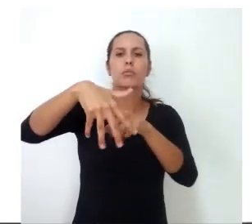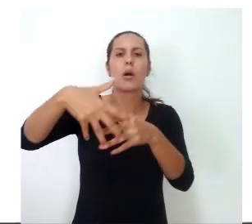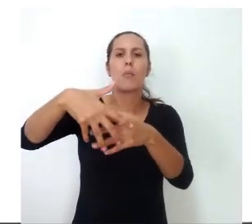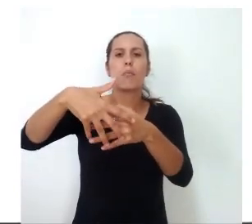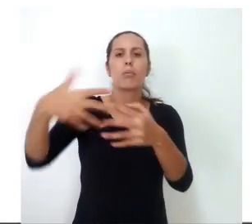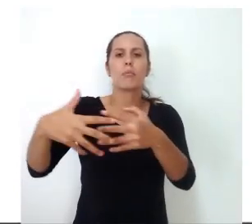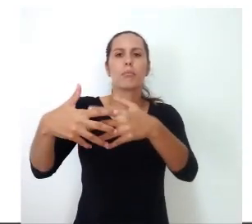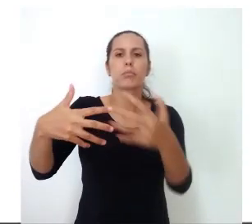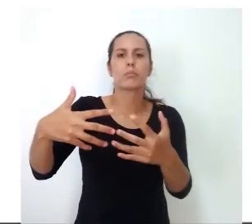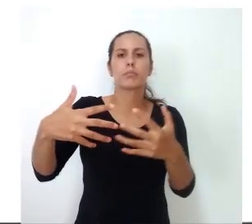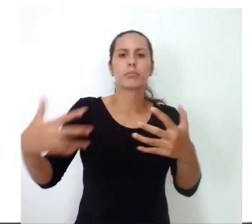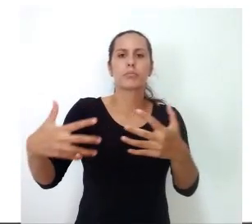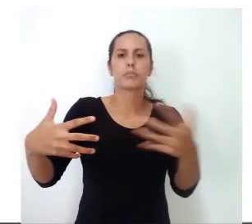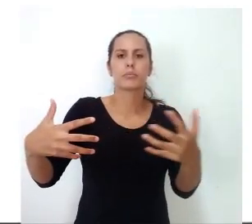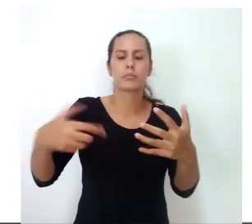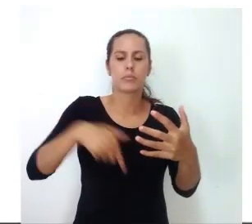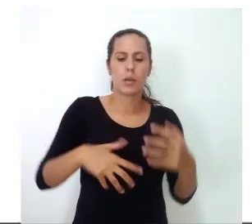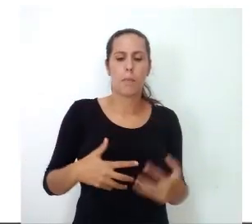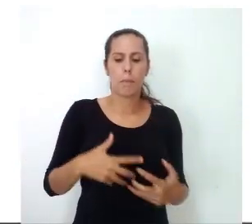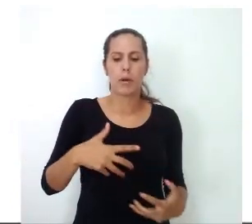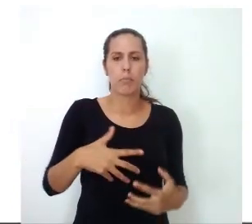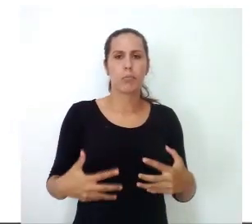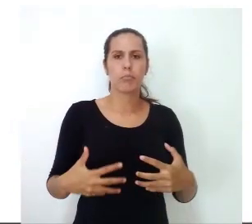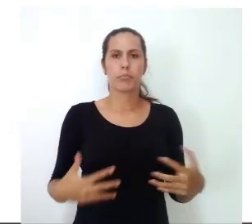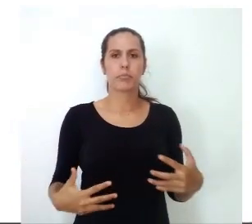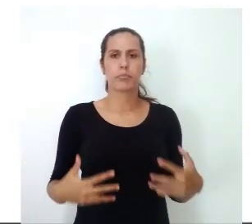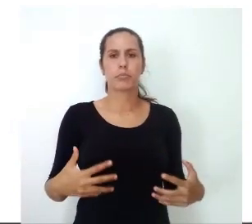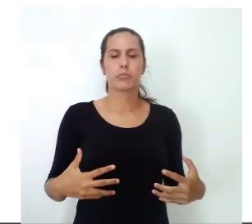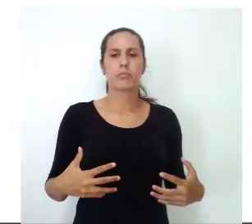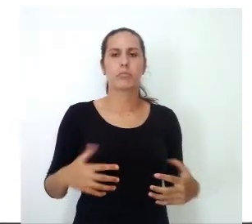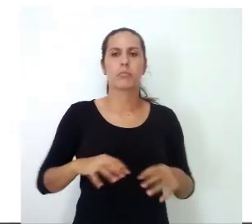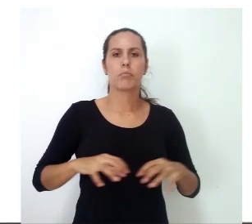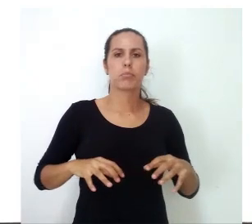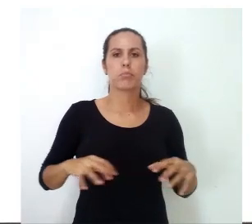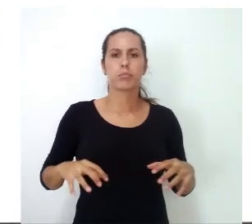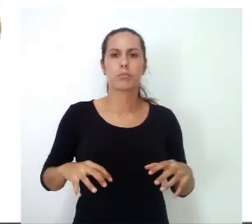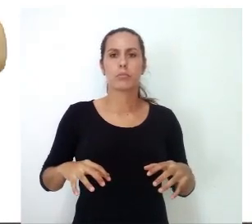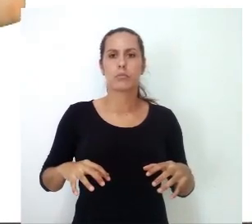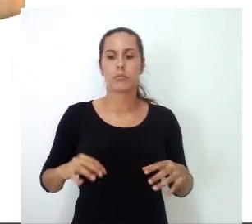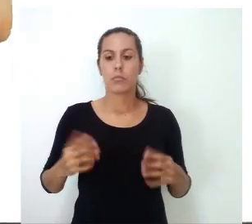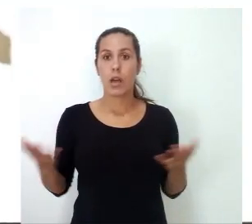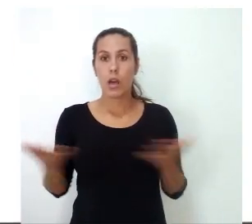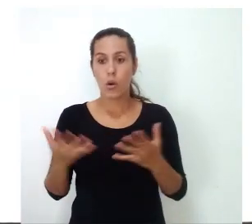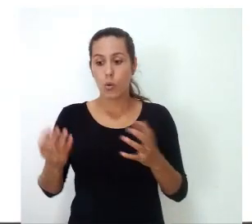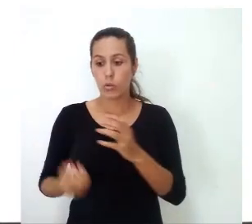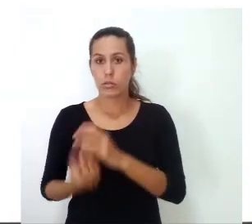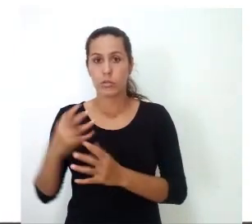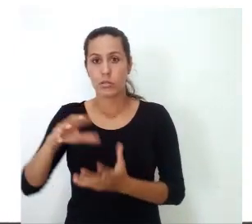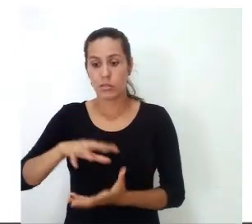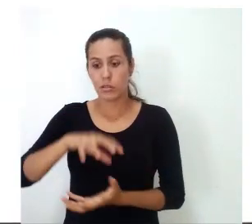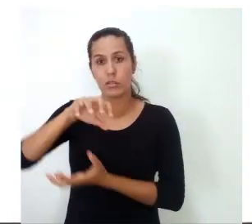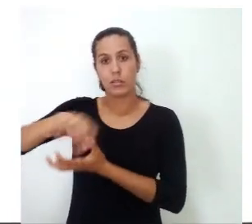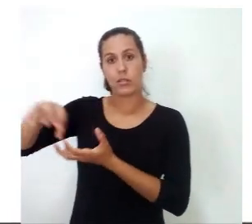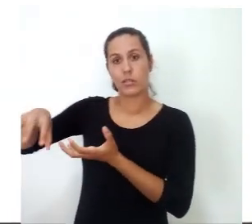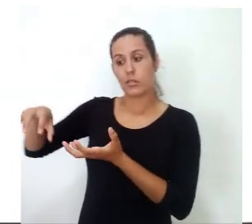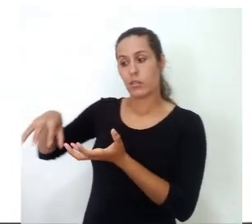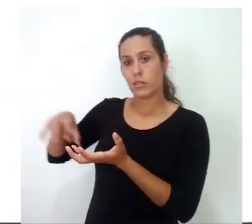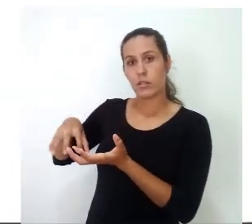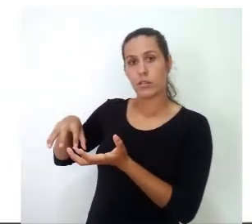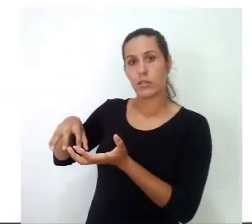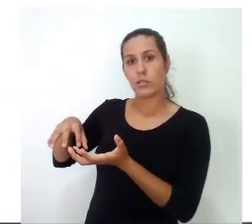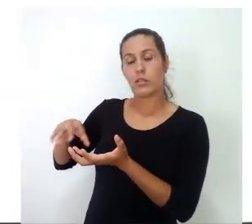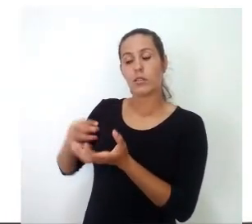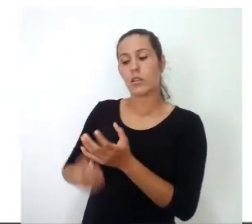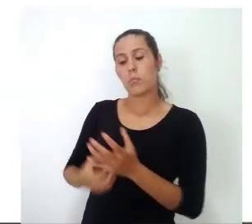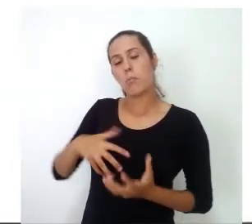dando origem aos continentes separados que temos hoje em dia. Mas eles continuam se deslocando, dando início a